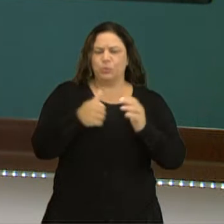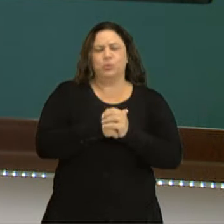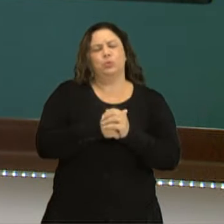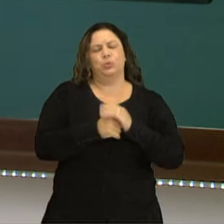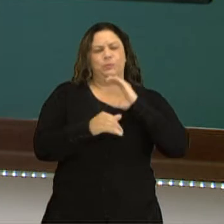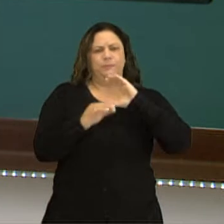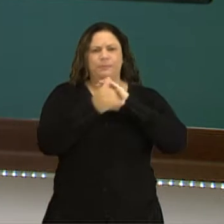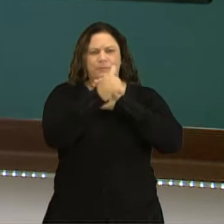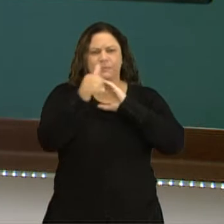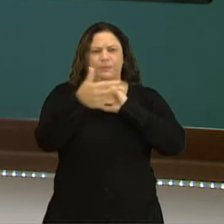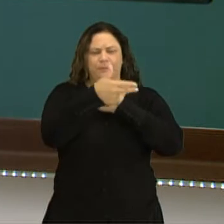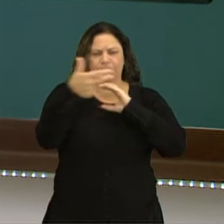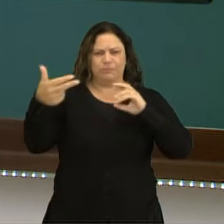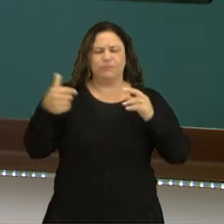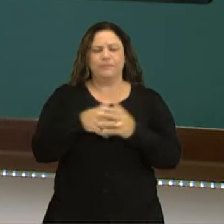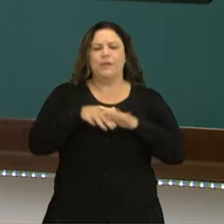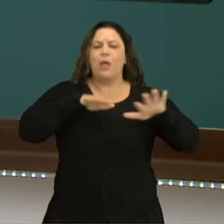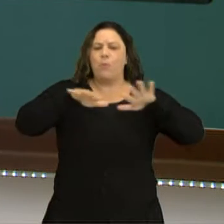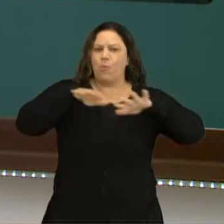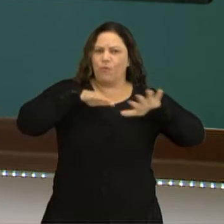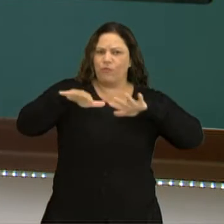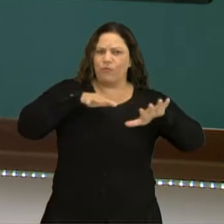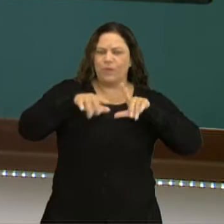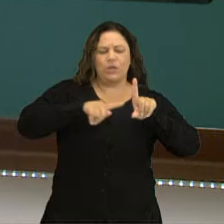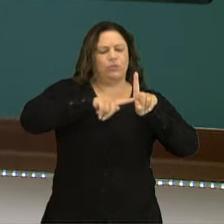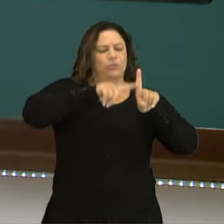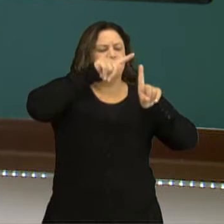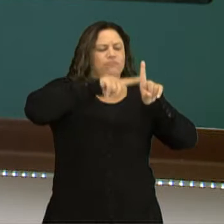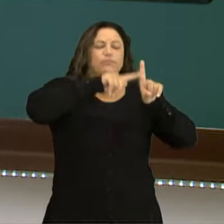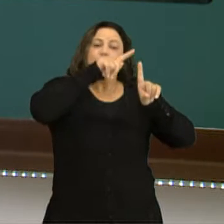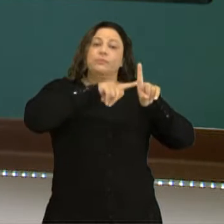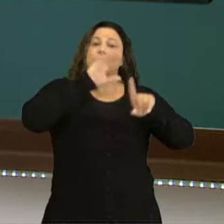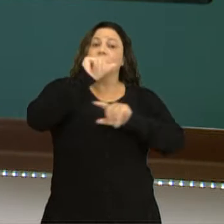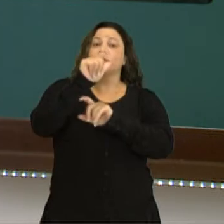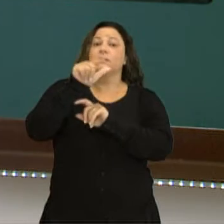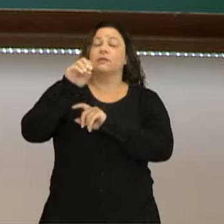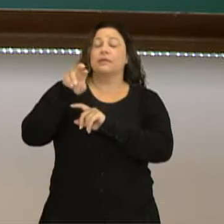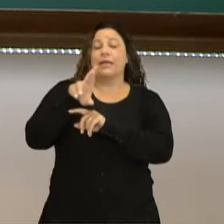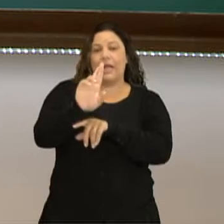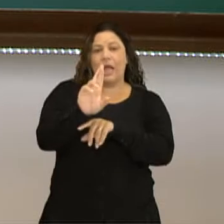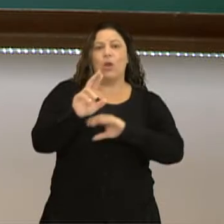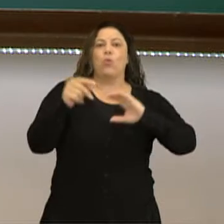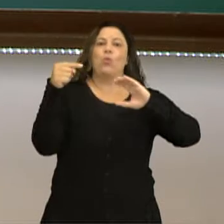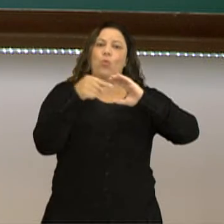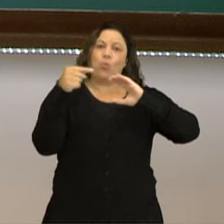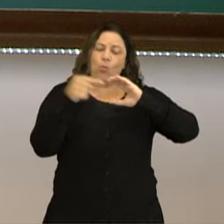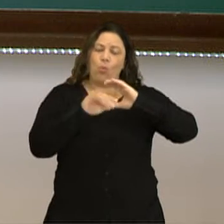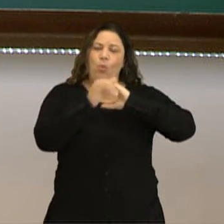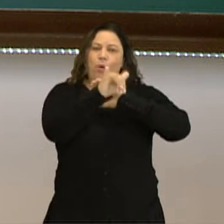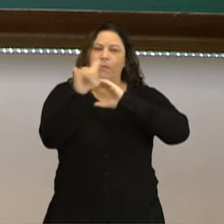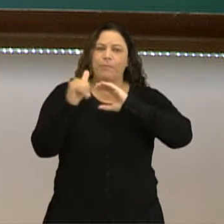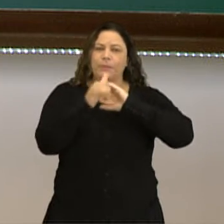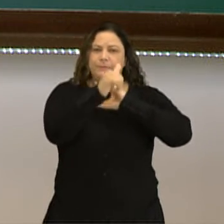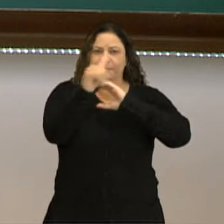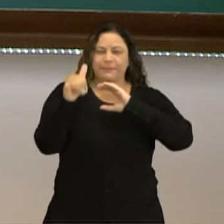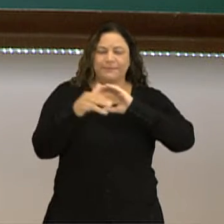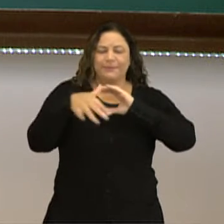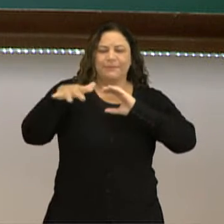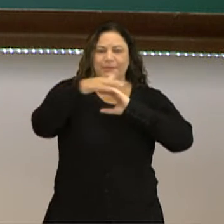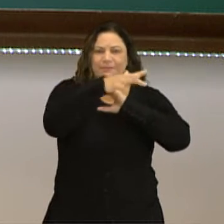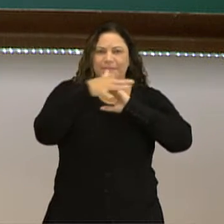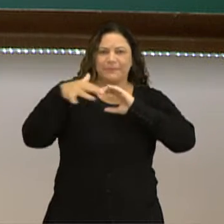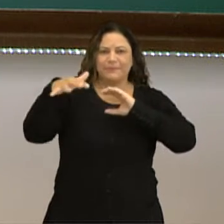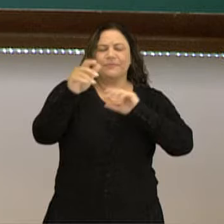Energia térmica em movimento, lembre-se, é o calor. É a energia que flui de um corpo de maior para outro de menor. É a